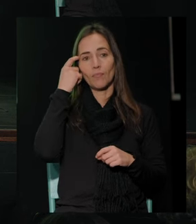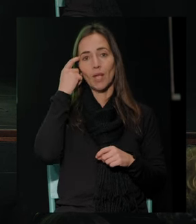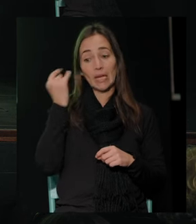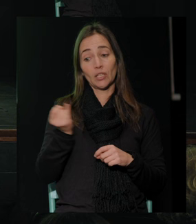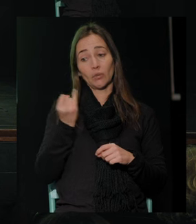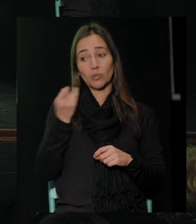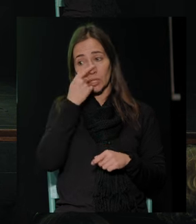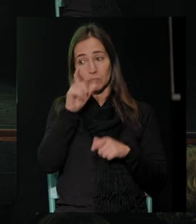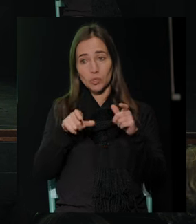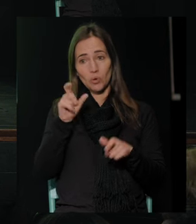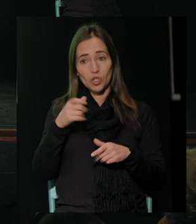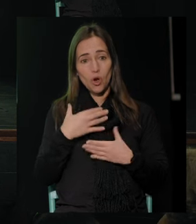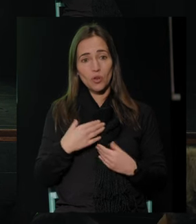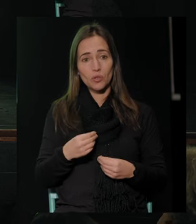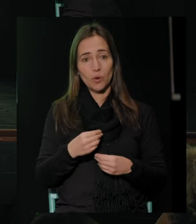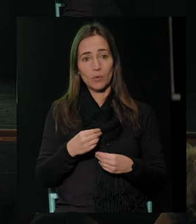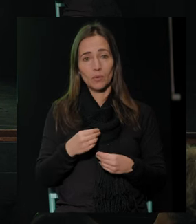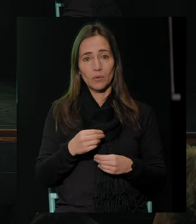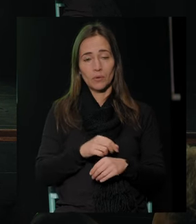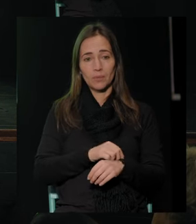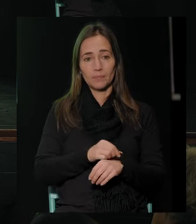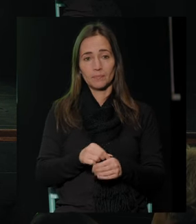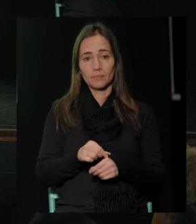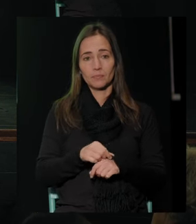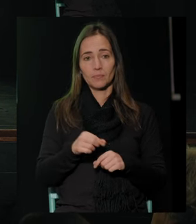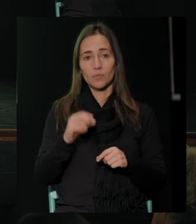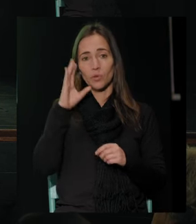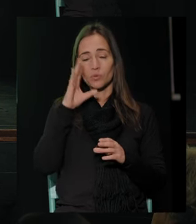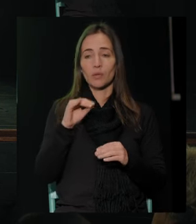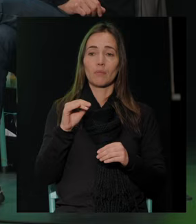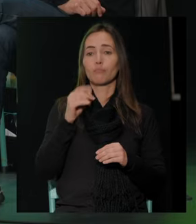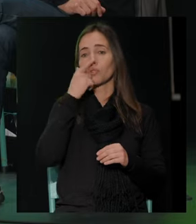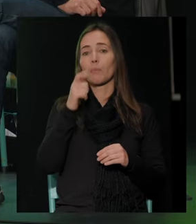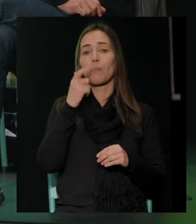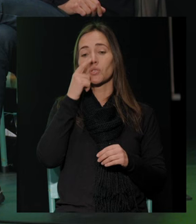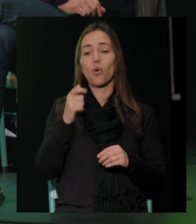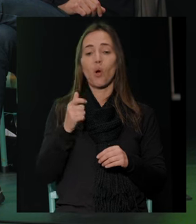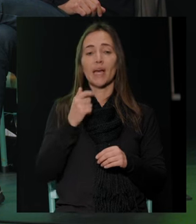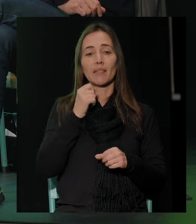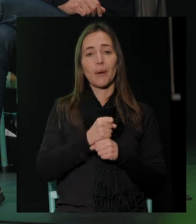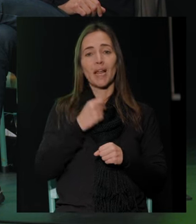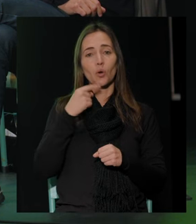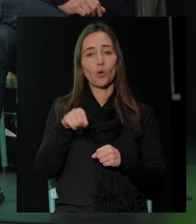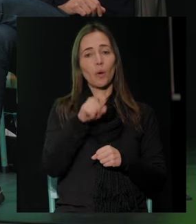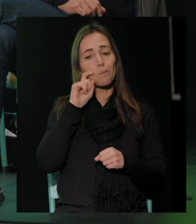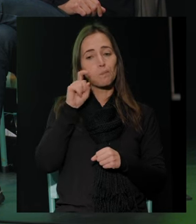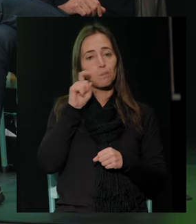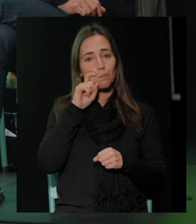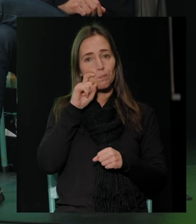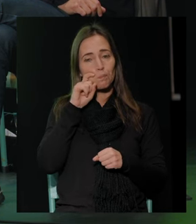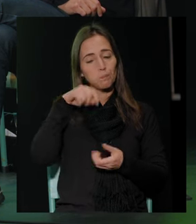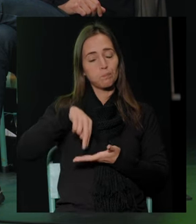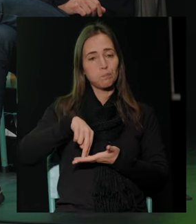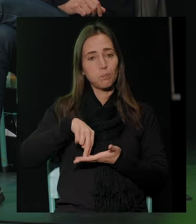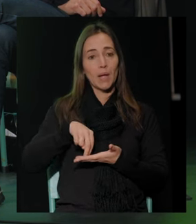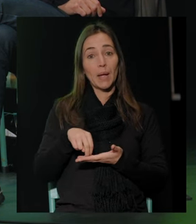aderência. Ou seja, as pessoas até gostam, não é? Usam bastante, não sei, tipo a ideia do guarda-rios e não sei o que, acho que é uma coisa, ainda é